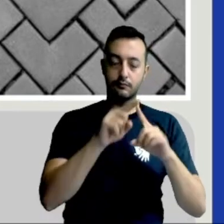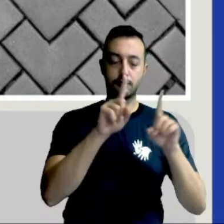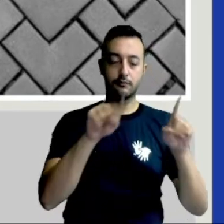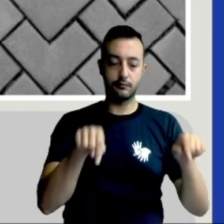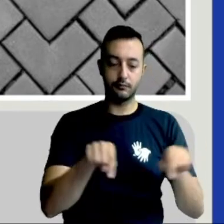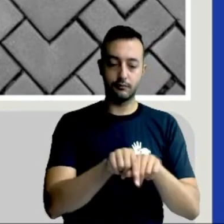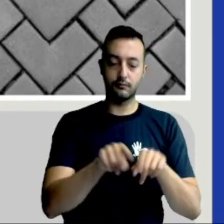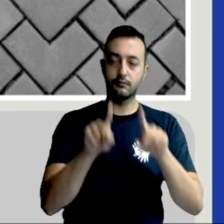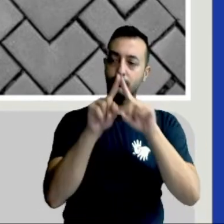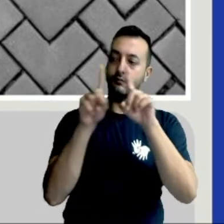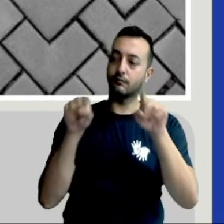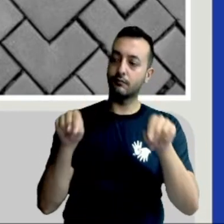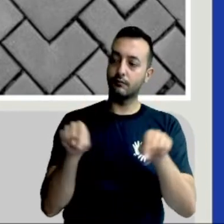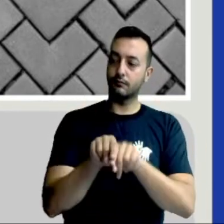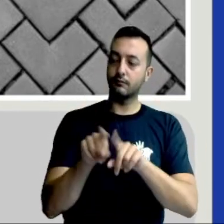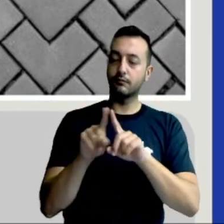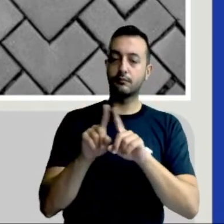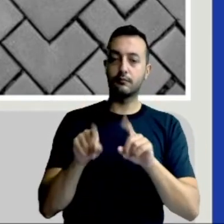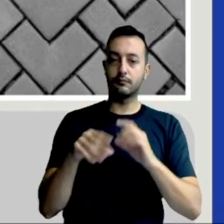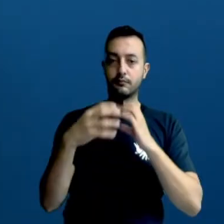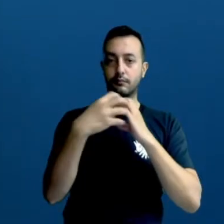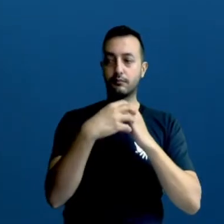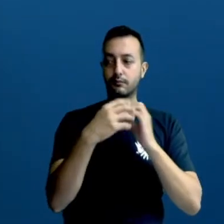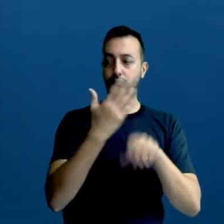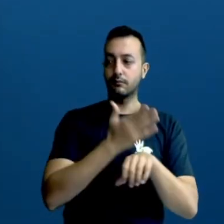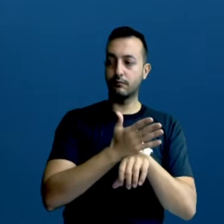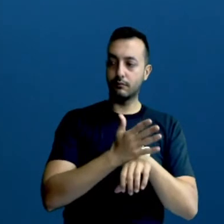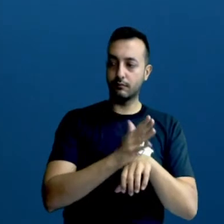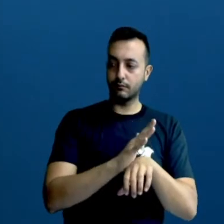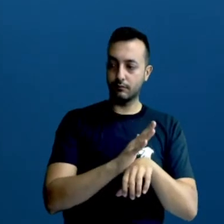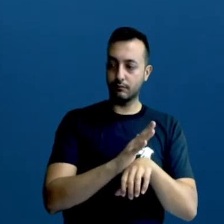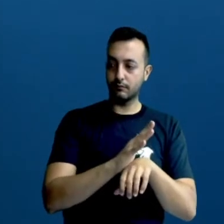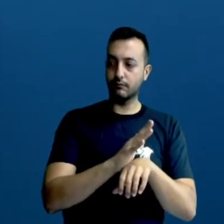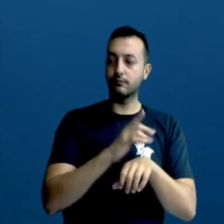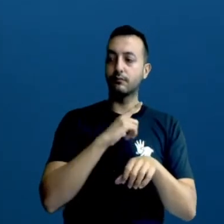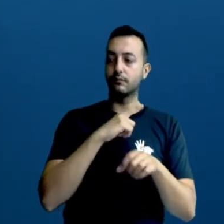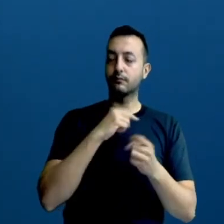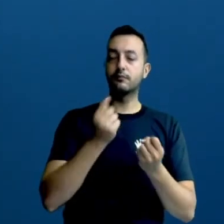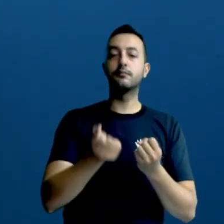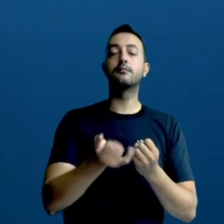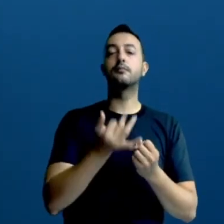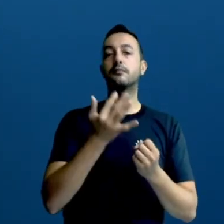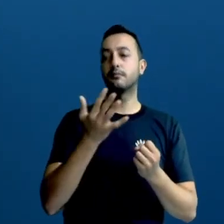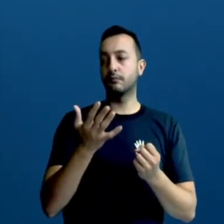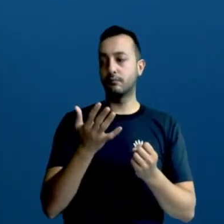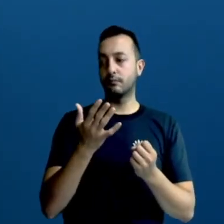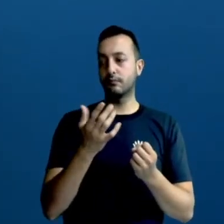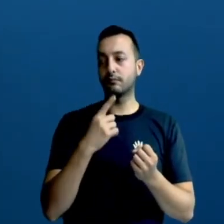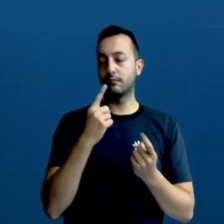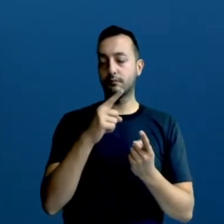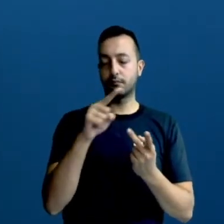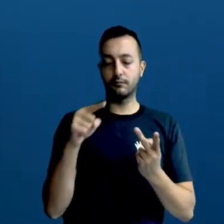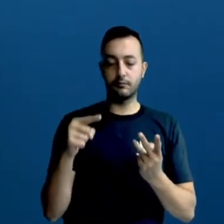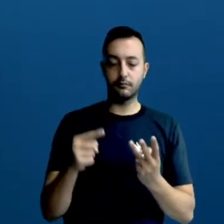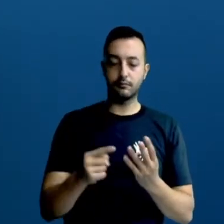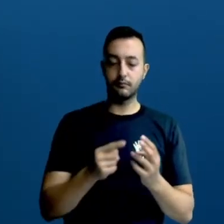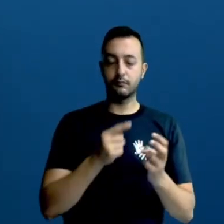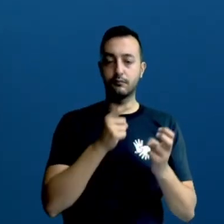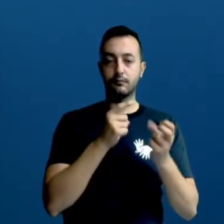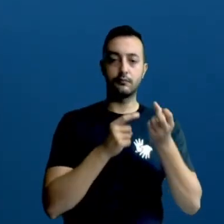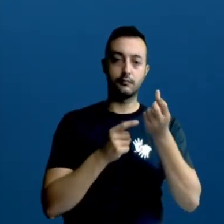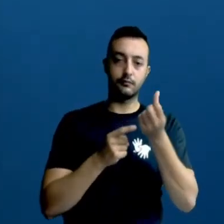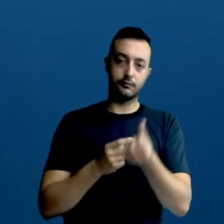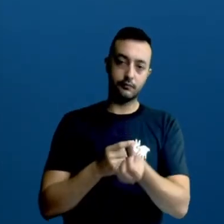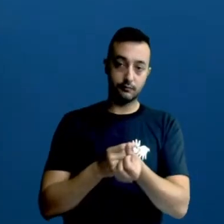polígonos, né? Então, aqui nós temos dois, ó. O branquinho, que tem quantos lados? Contando, ó, 1, 2, 3, 4,